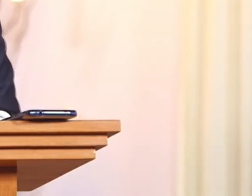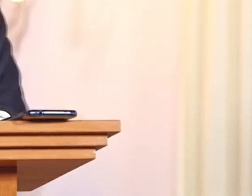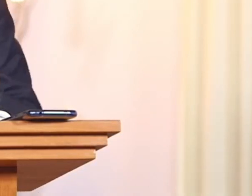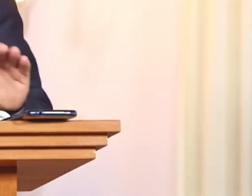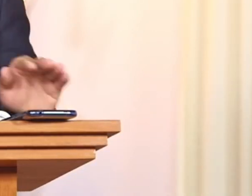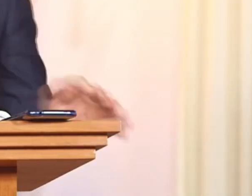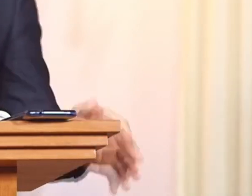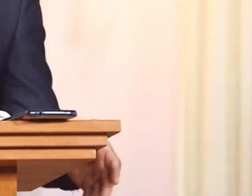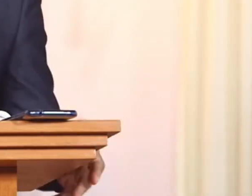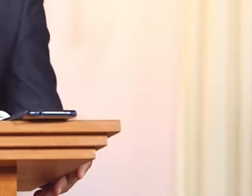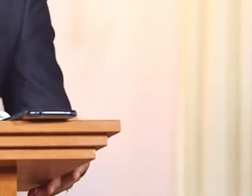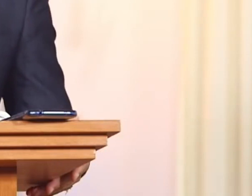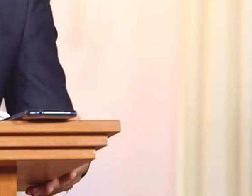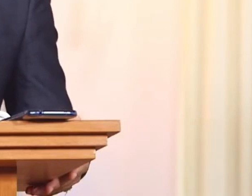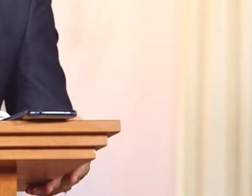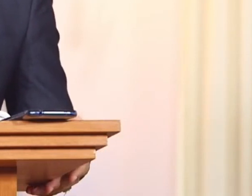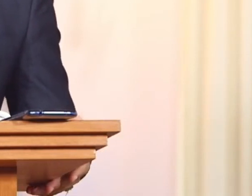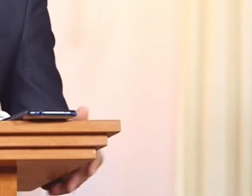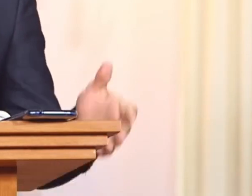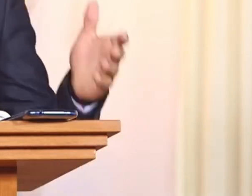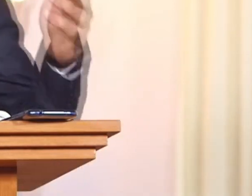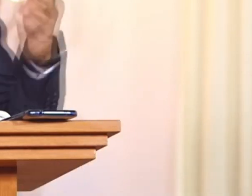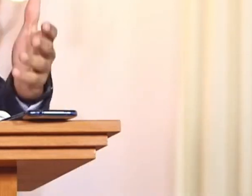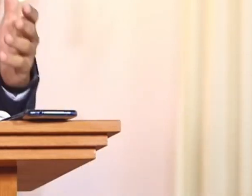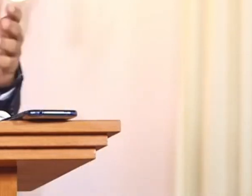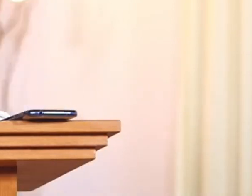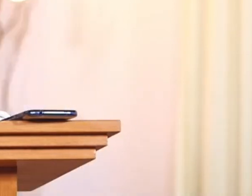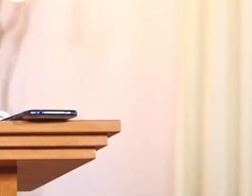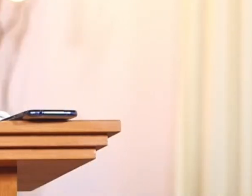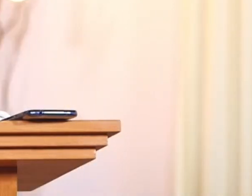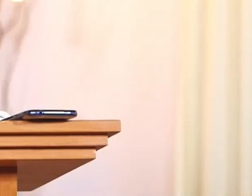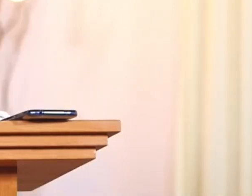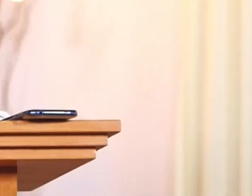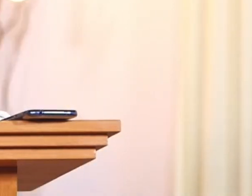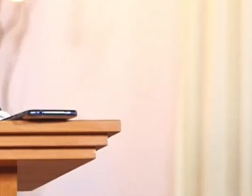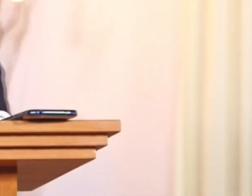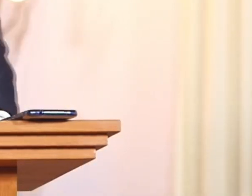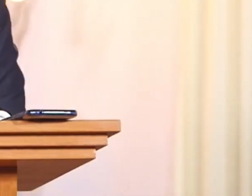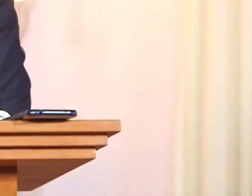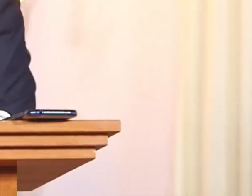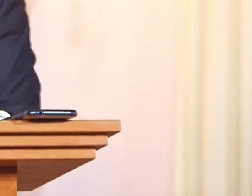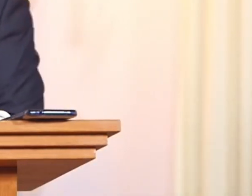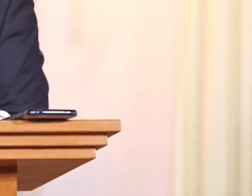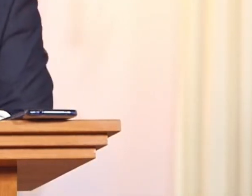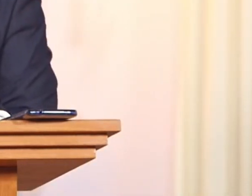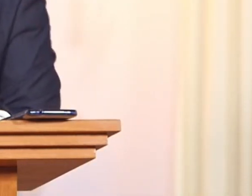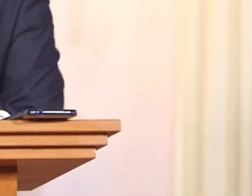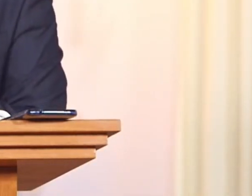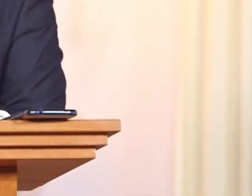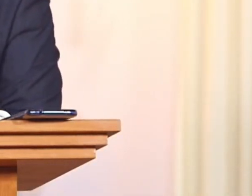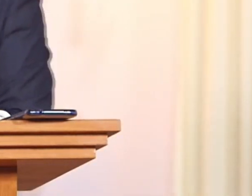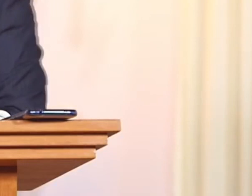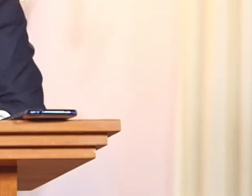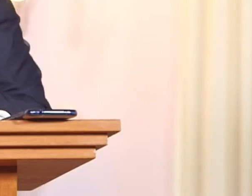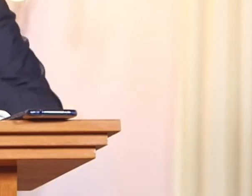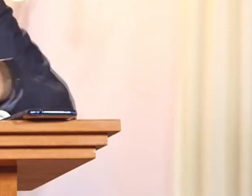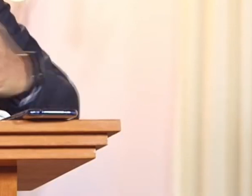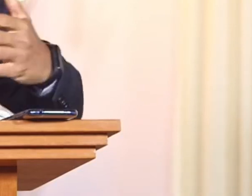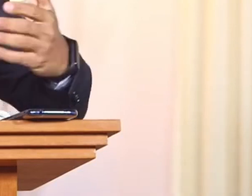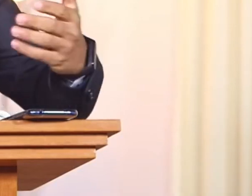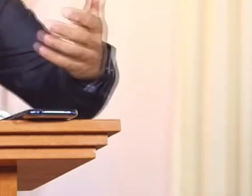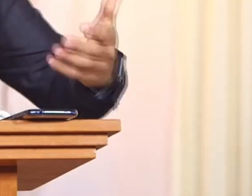se queremos conquistar os jovens. Agora, a terceira atitude do apóstolo Paulo, a Bíblia diz